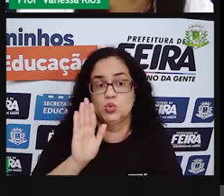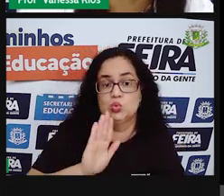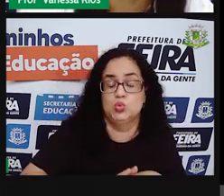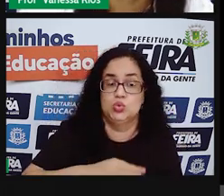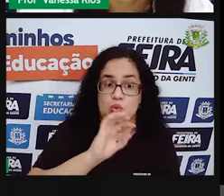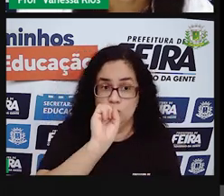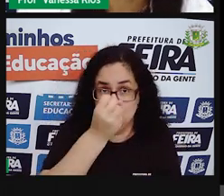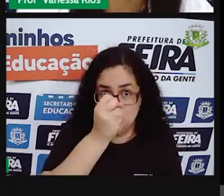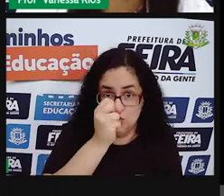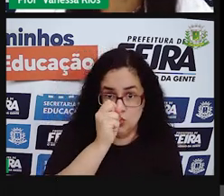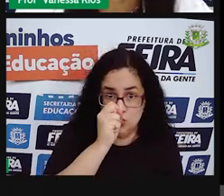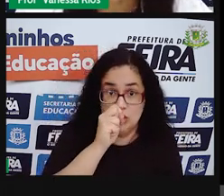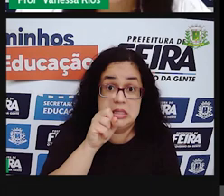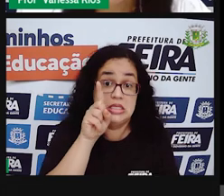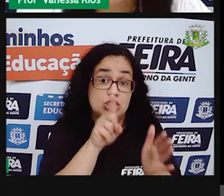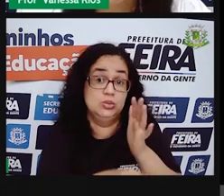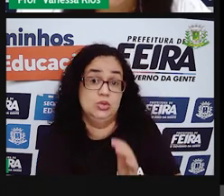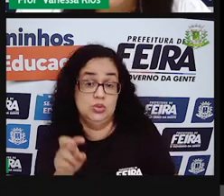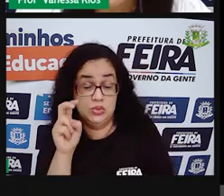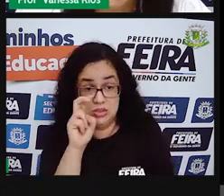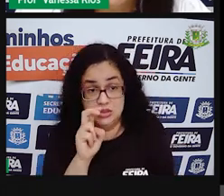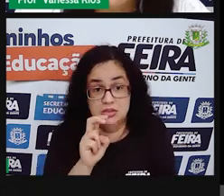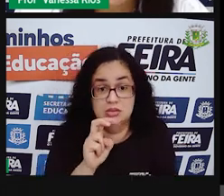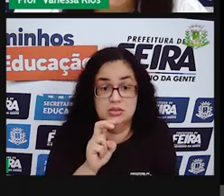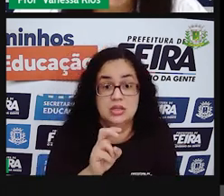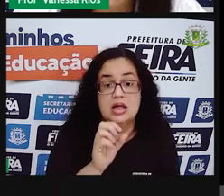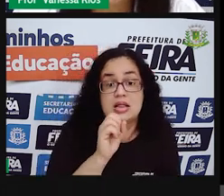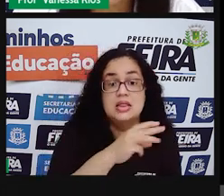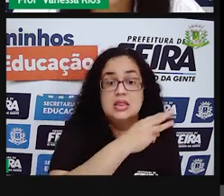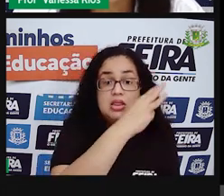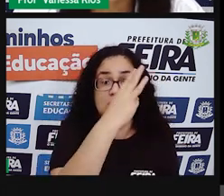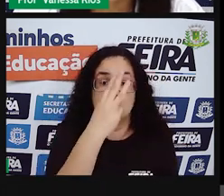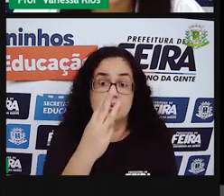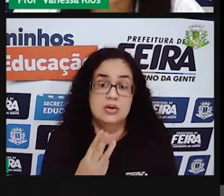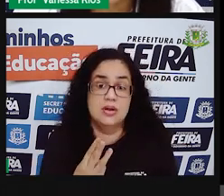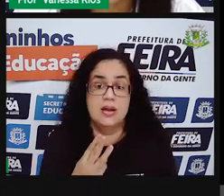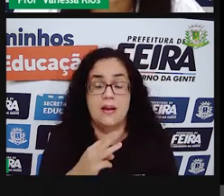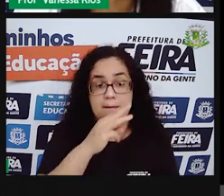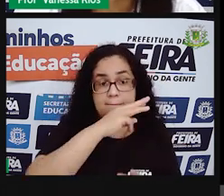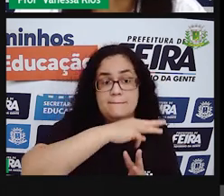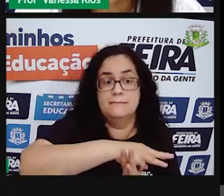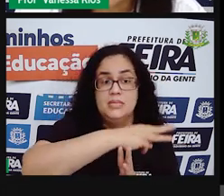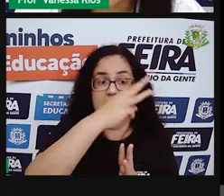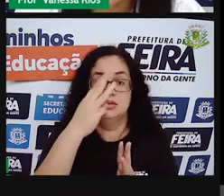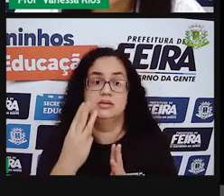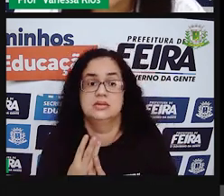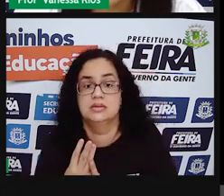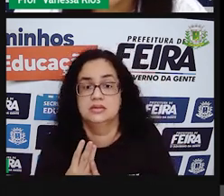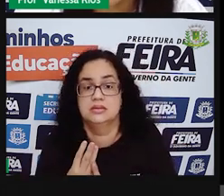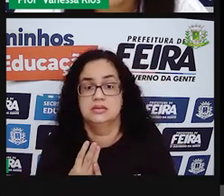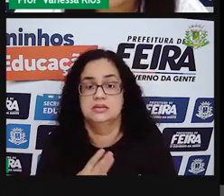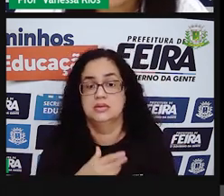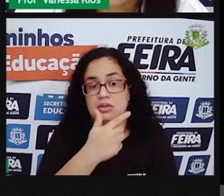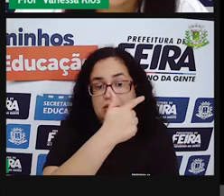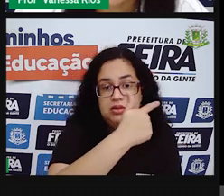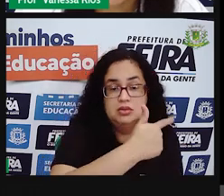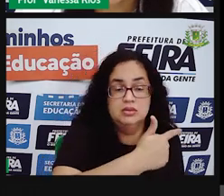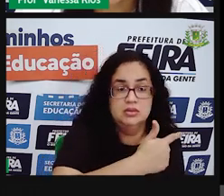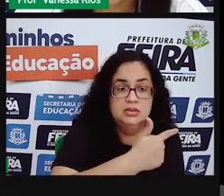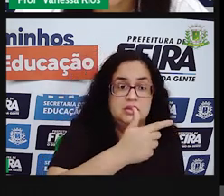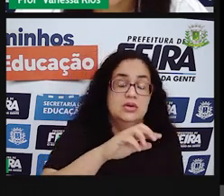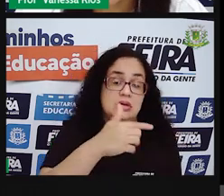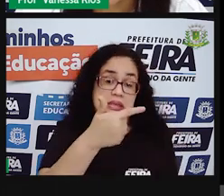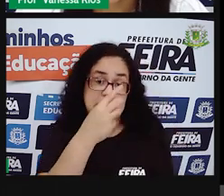somo 8 e eu diminuo 5, cada número aqui foi aumentando apenas 3. Então, de 22